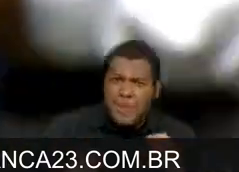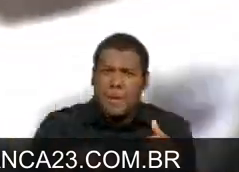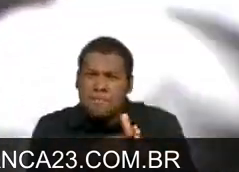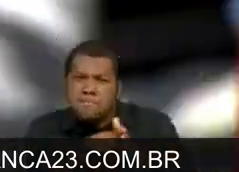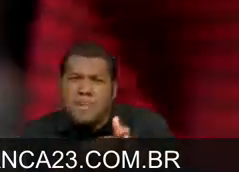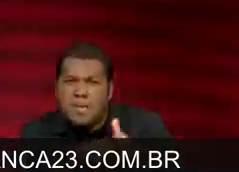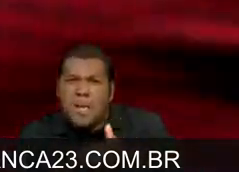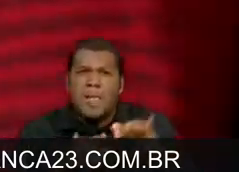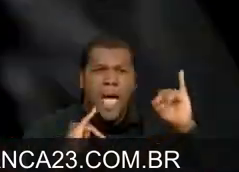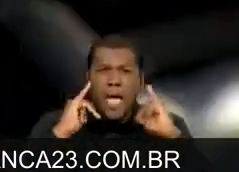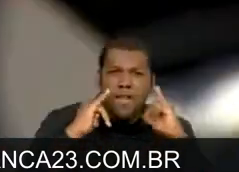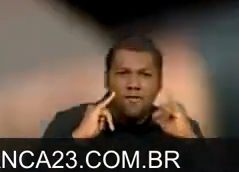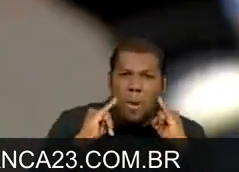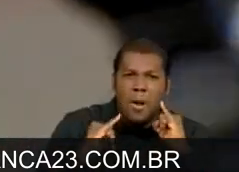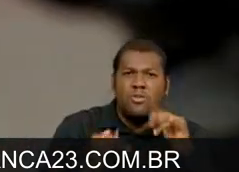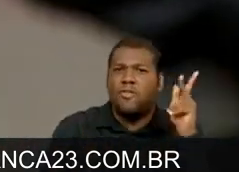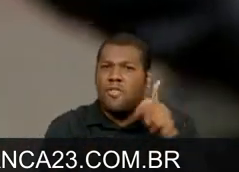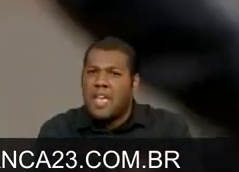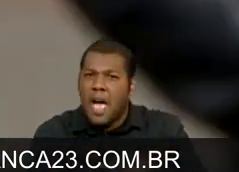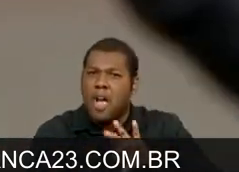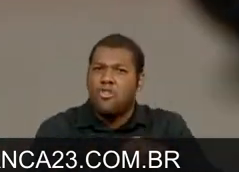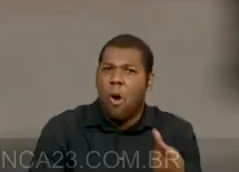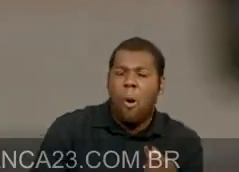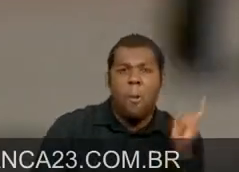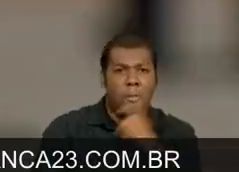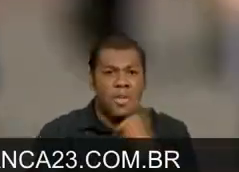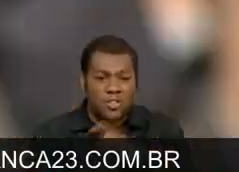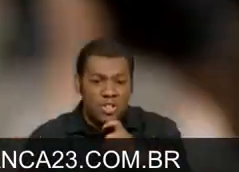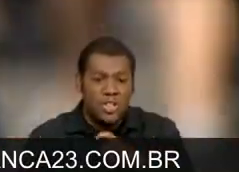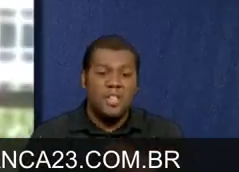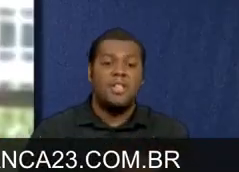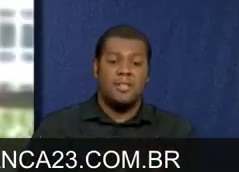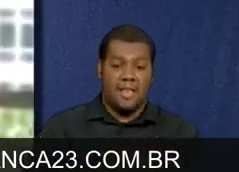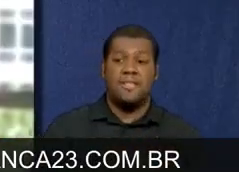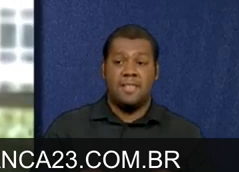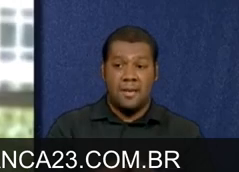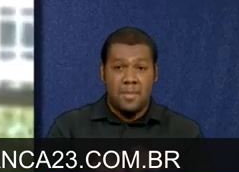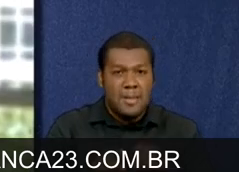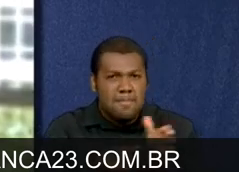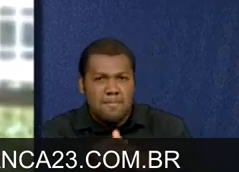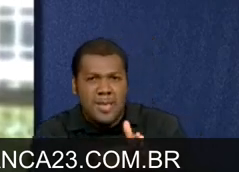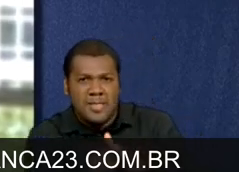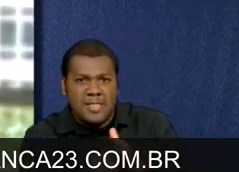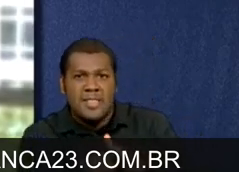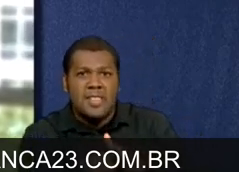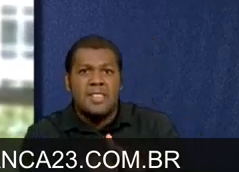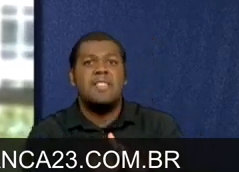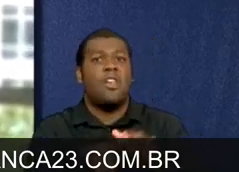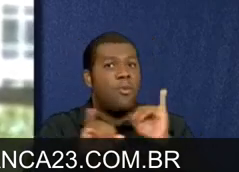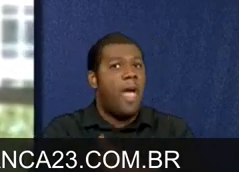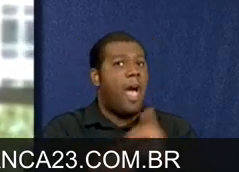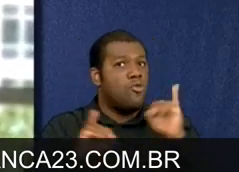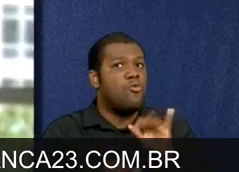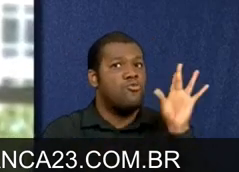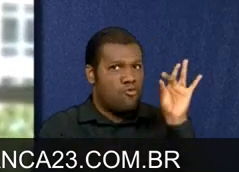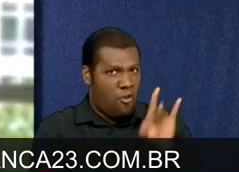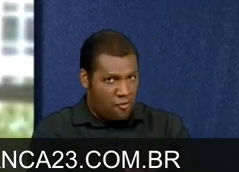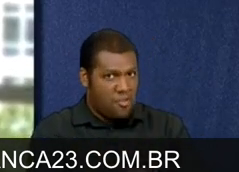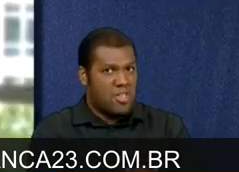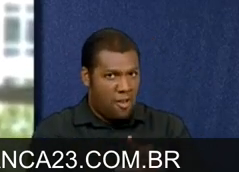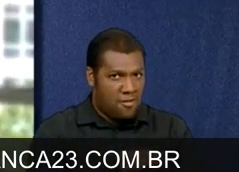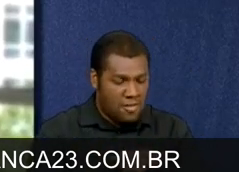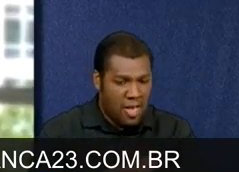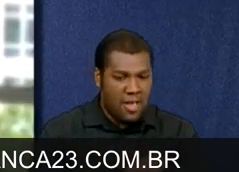informações e fazer contato por meio de canais oficiais. Na medida que esses golpes vão sendo aperfeiçoados,